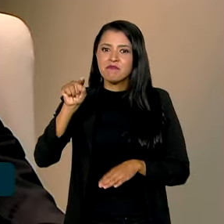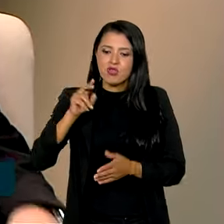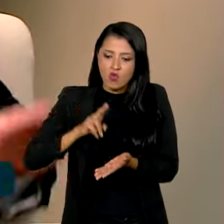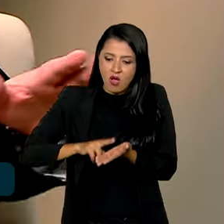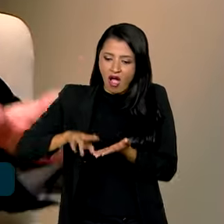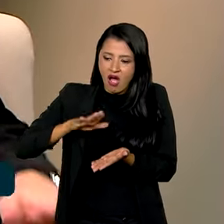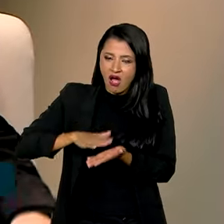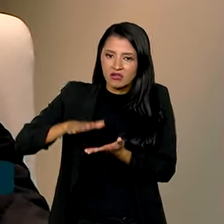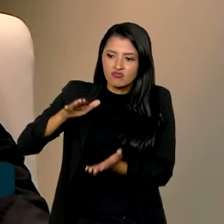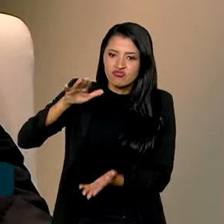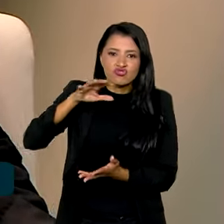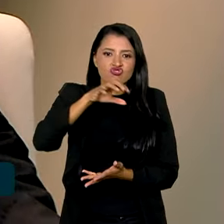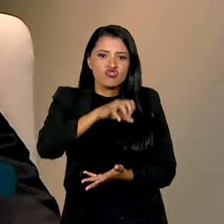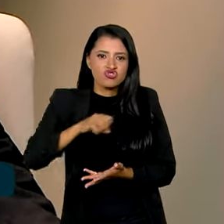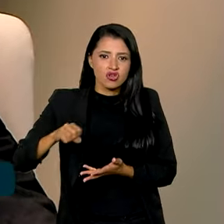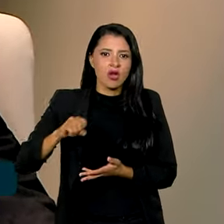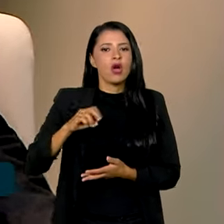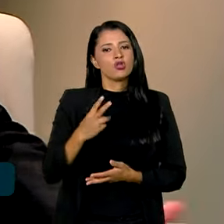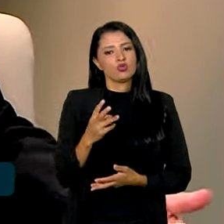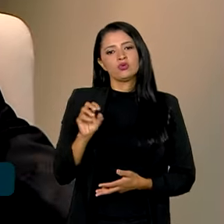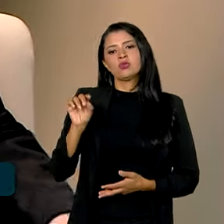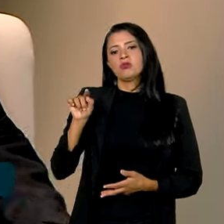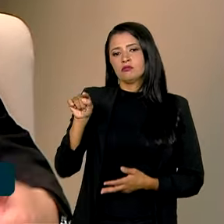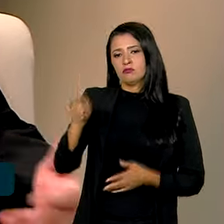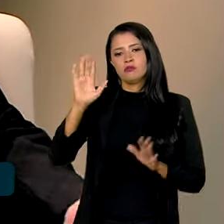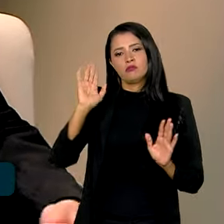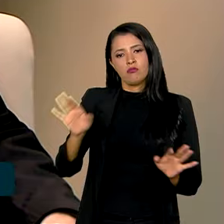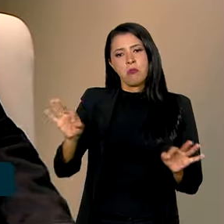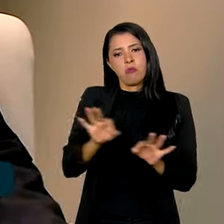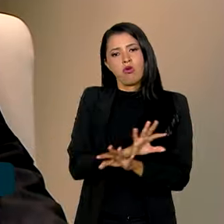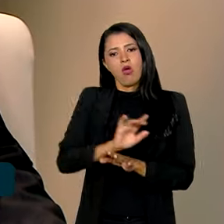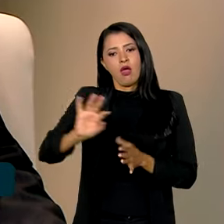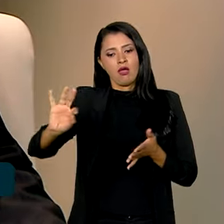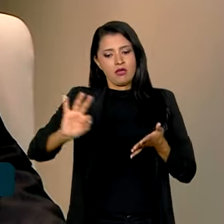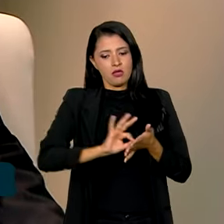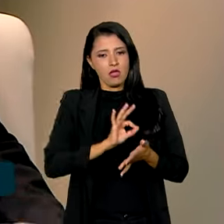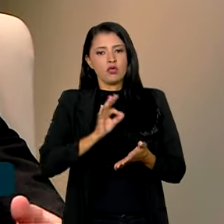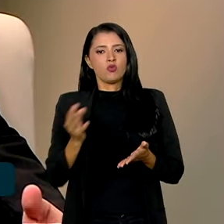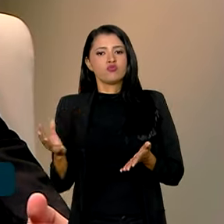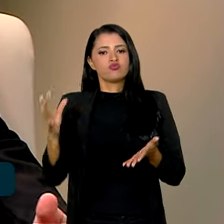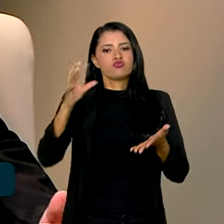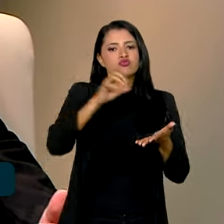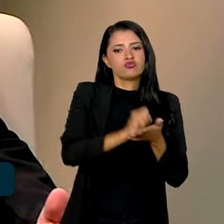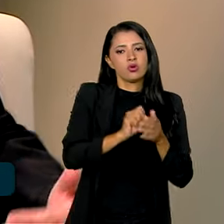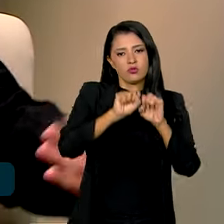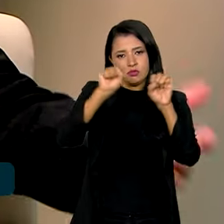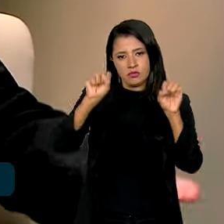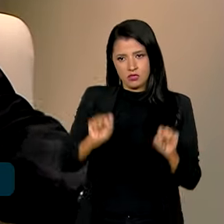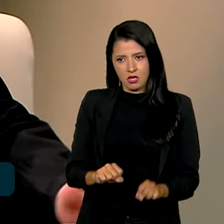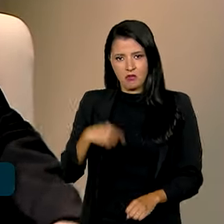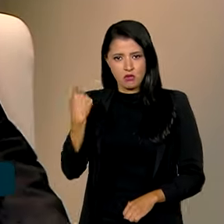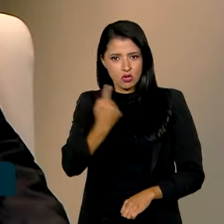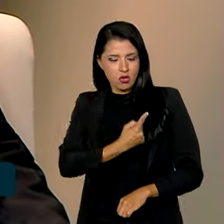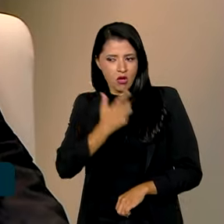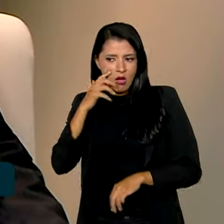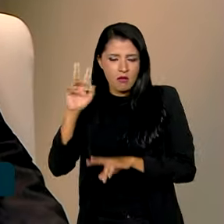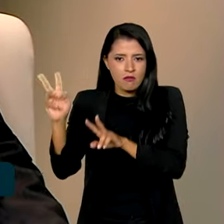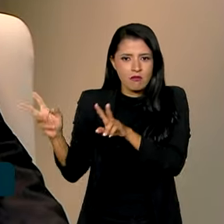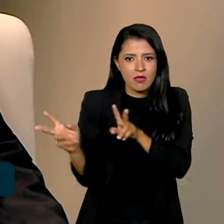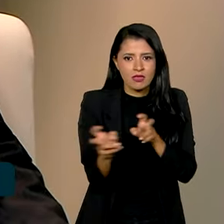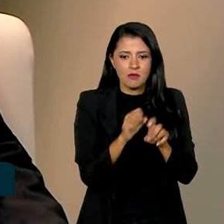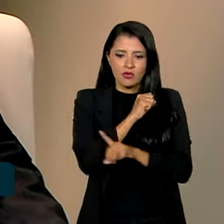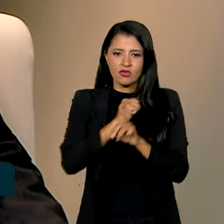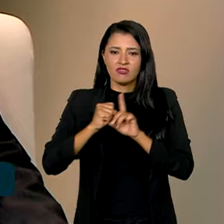número atual, até 250 mil cartas já foram inscritas no nosso sistema, e a gente percebe uma animação muito grande